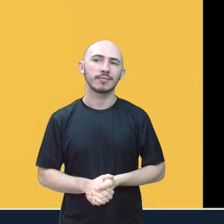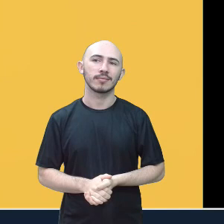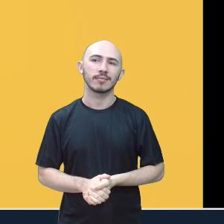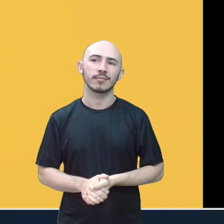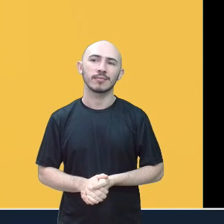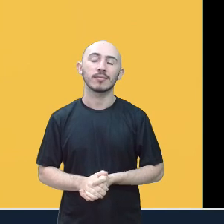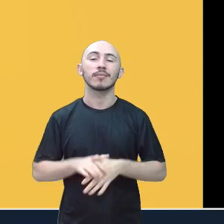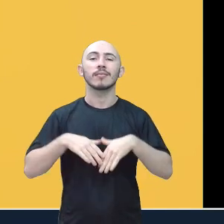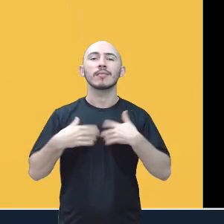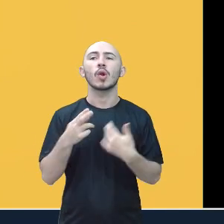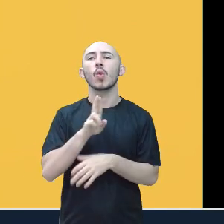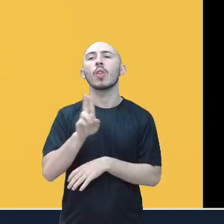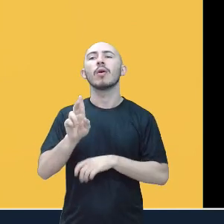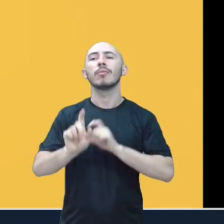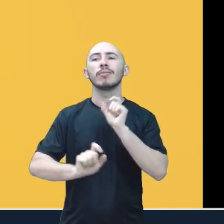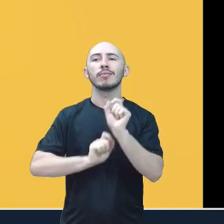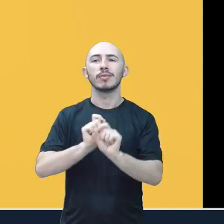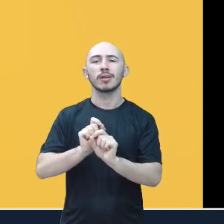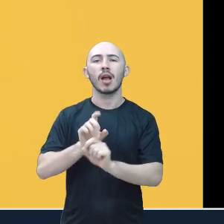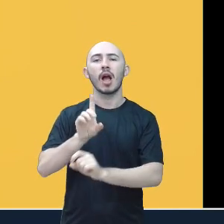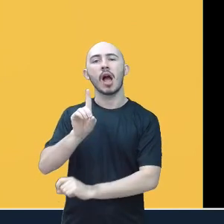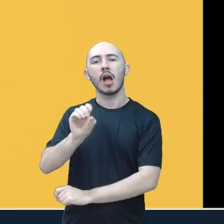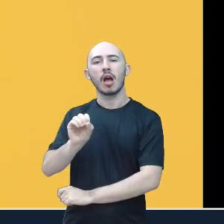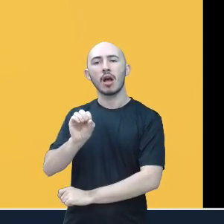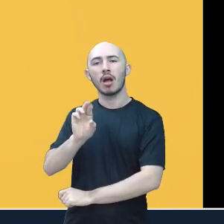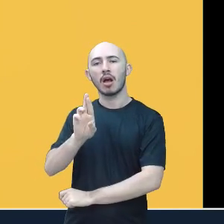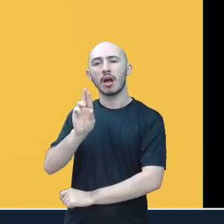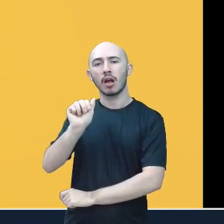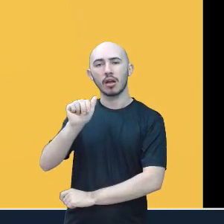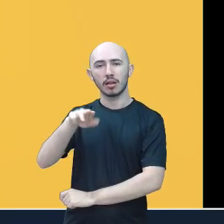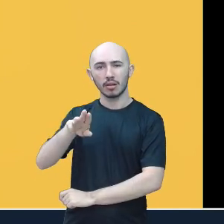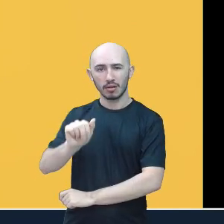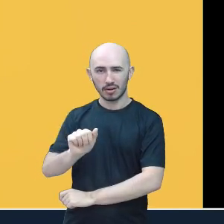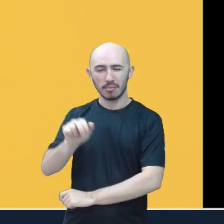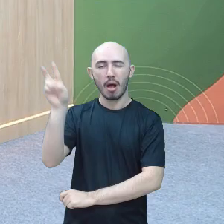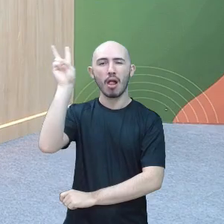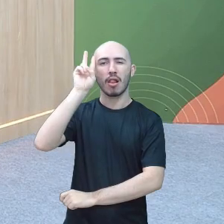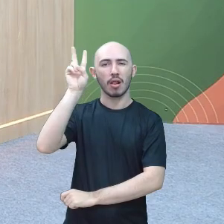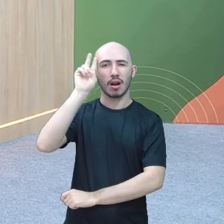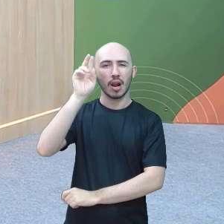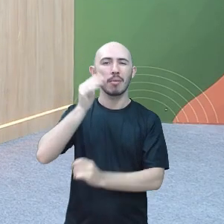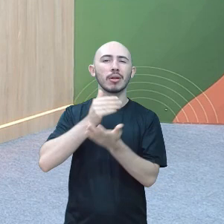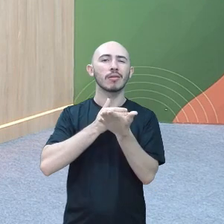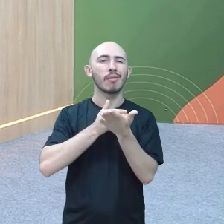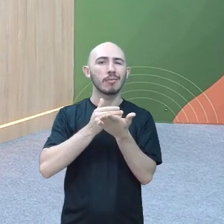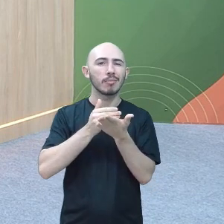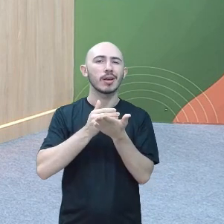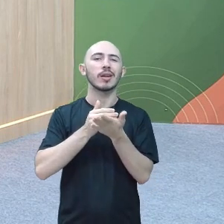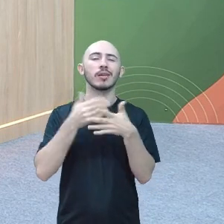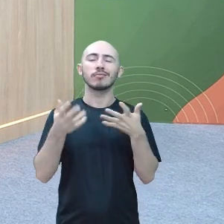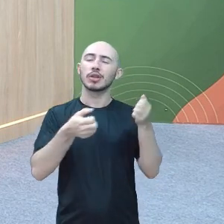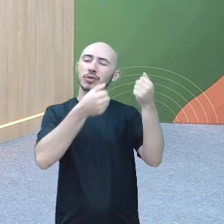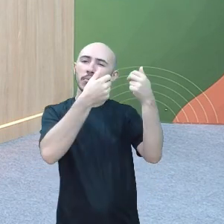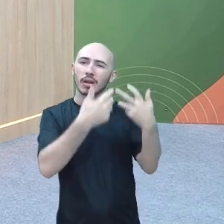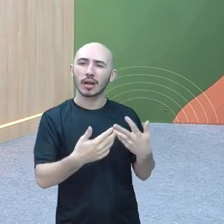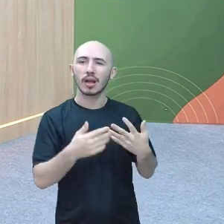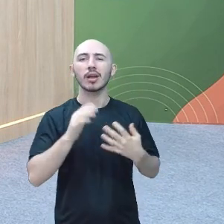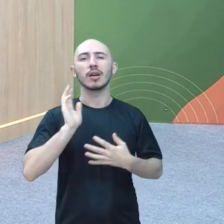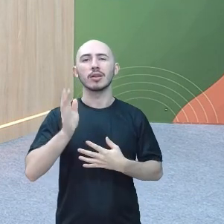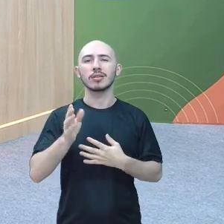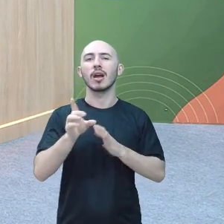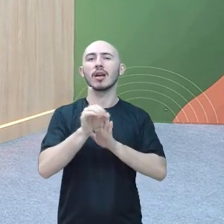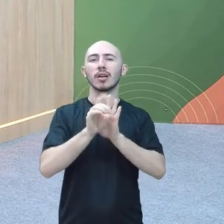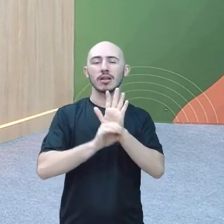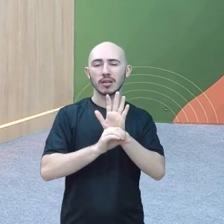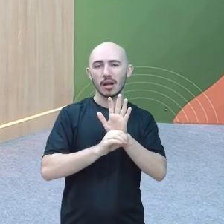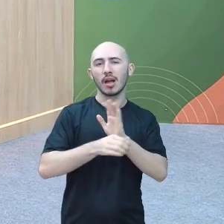no que a gente chama dos doramas. Lembra que no início que a gente falar dessa história do